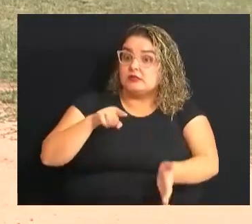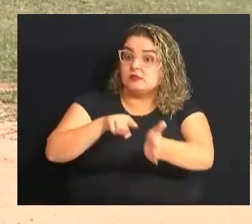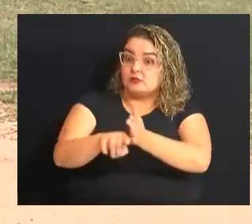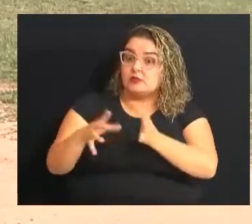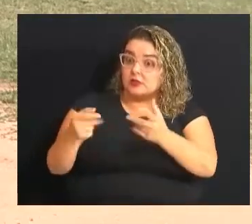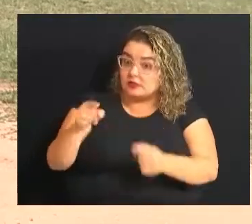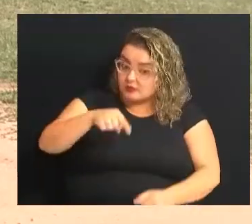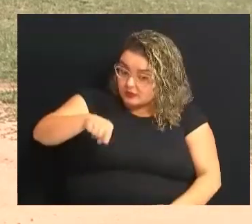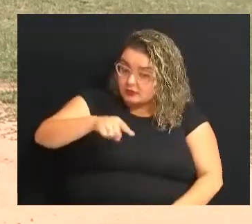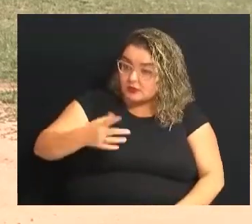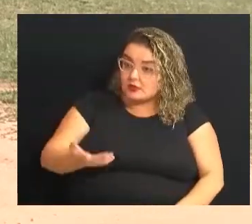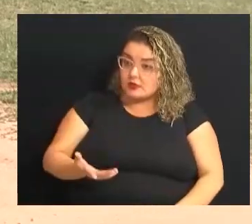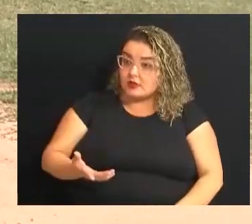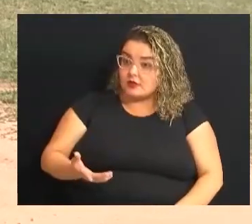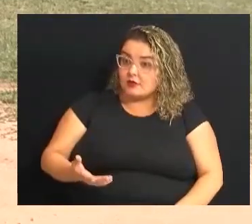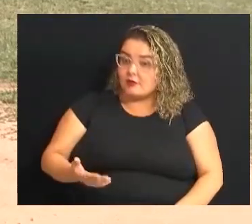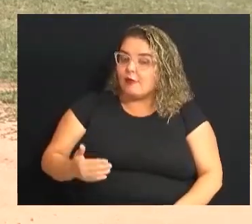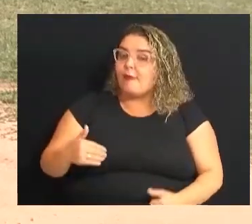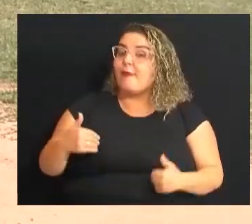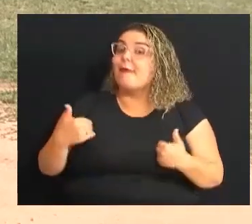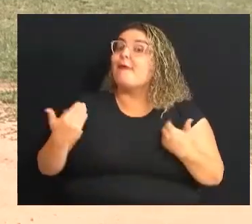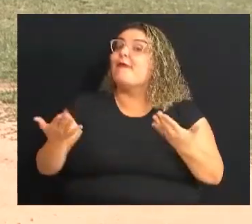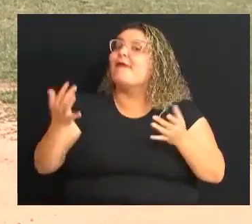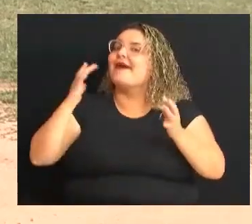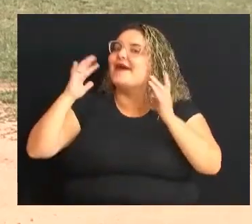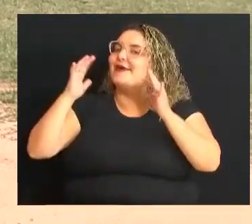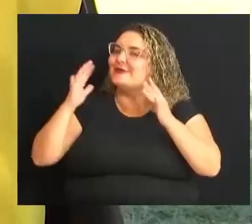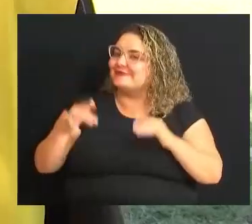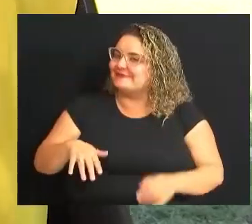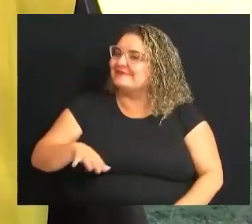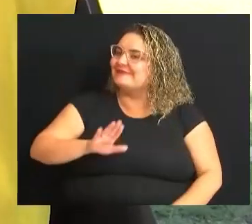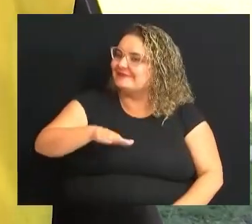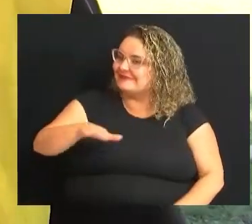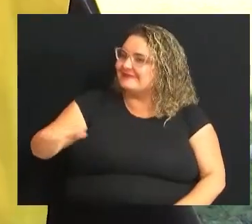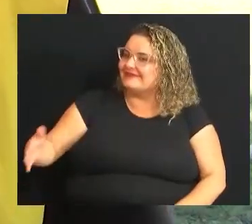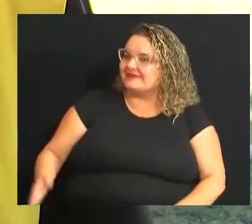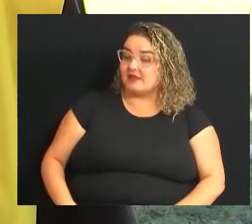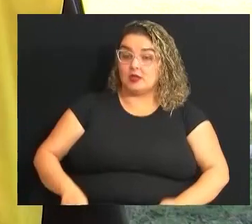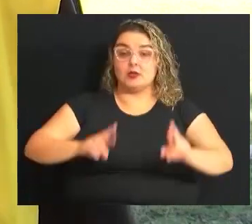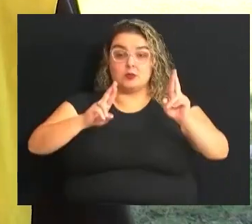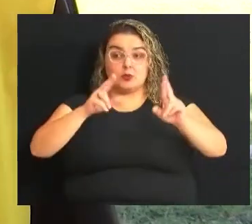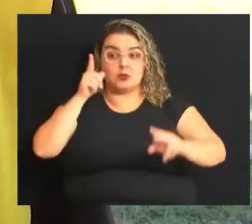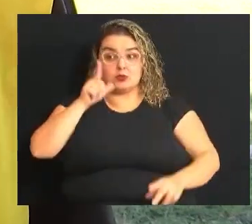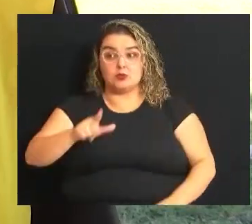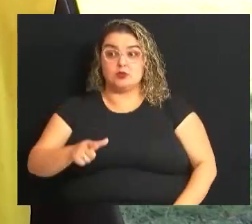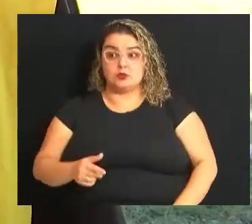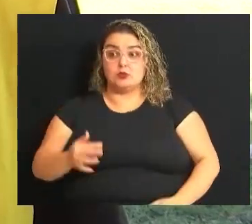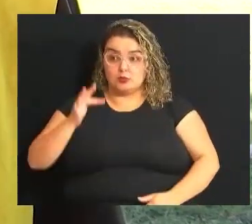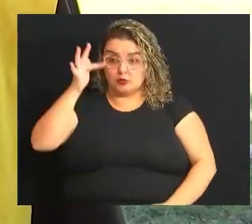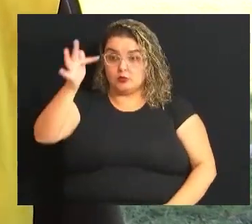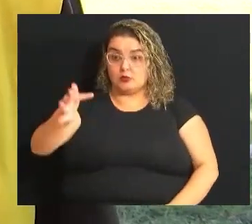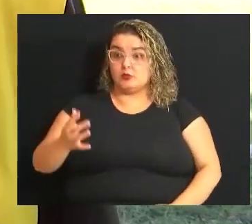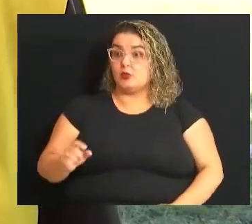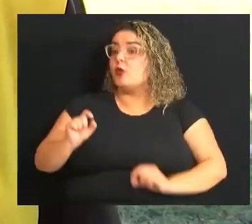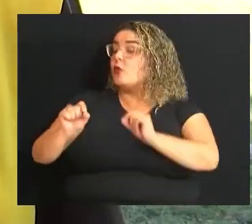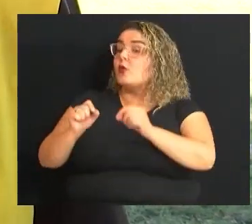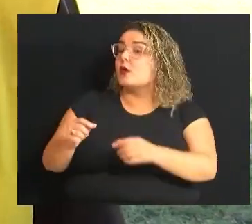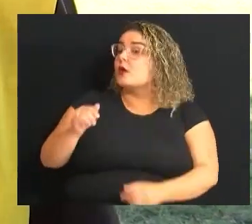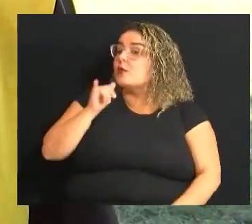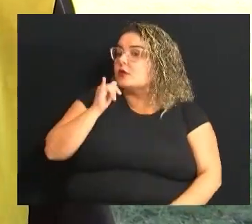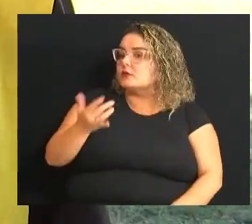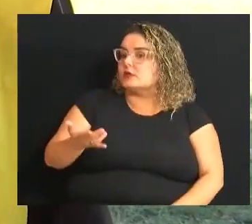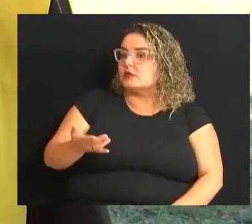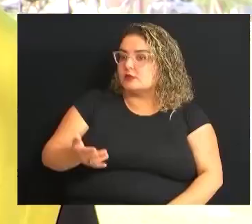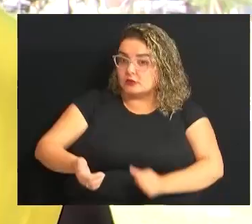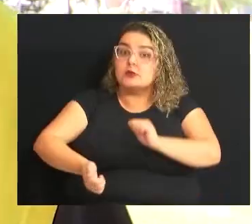mundo aqui, adivinha qual é o sonho dessa galerinha? Espero conseguir grandes coisas aí pro futuro. O que, por exemplo? Ser